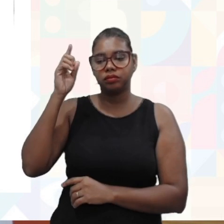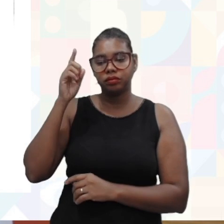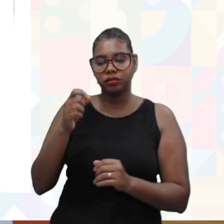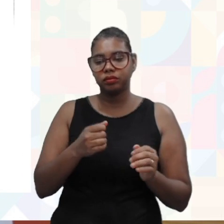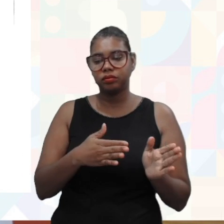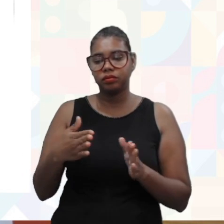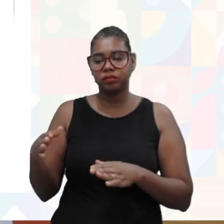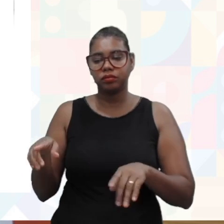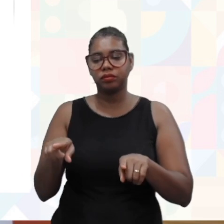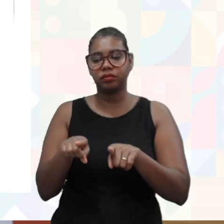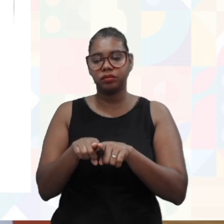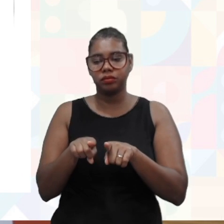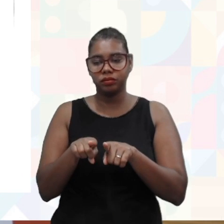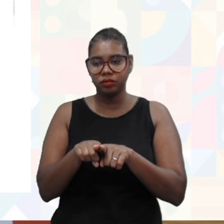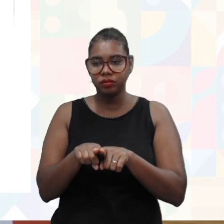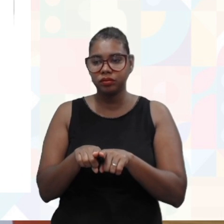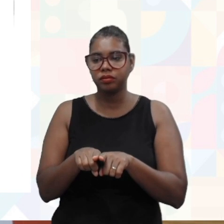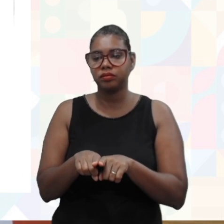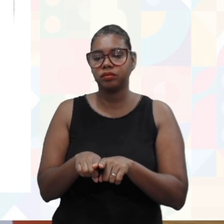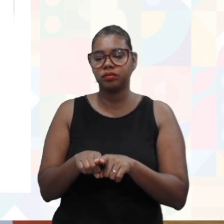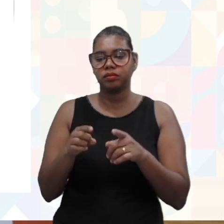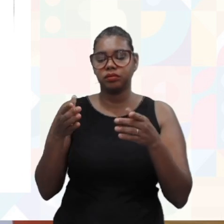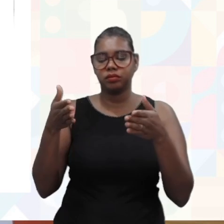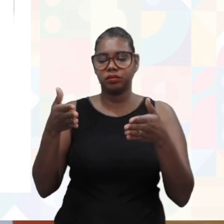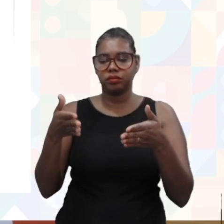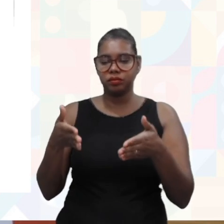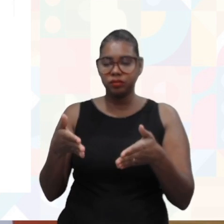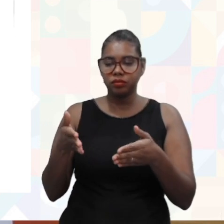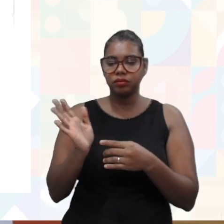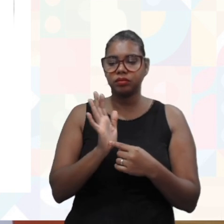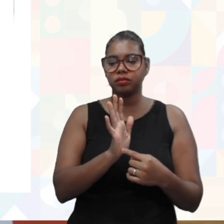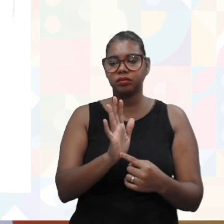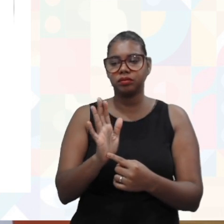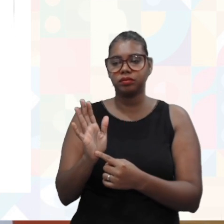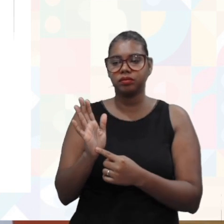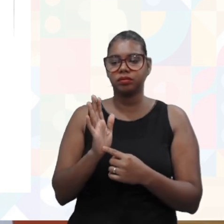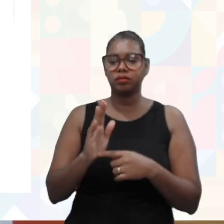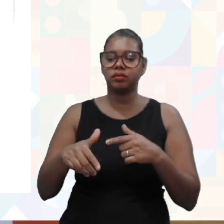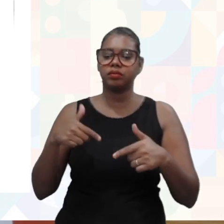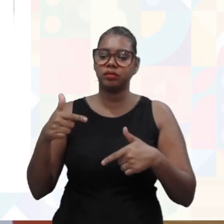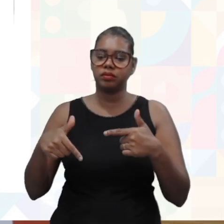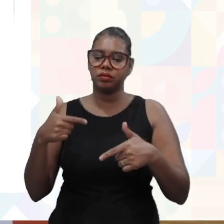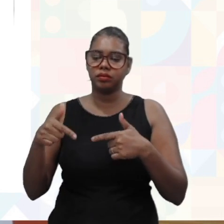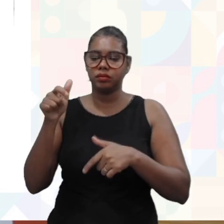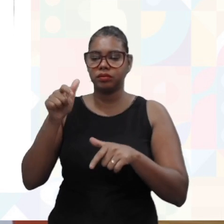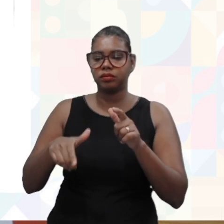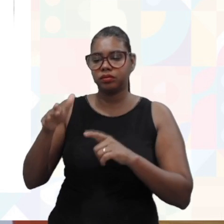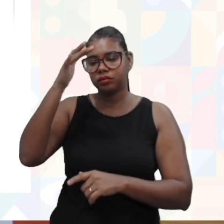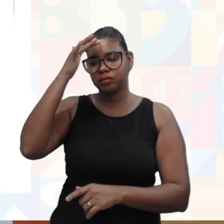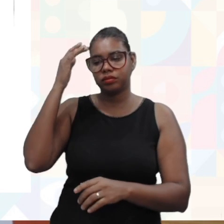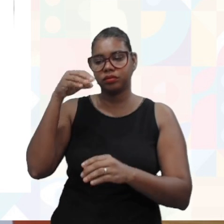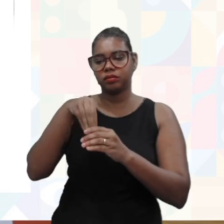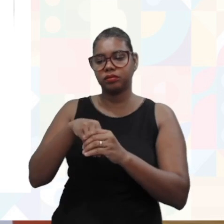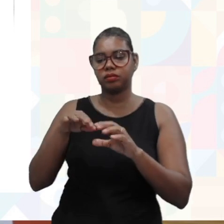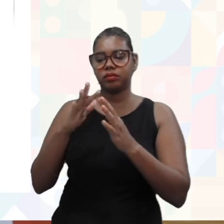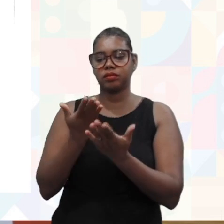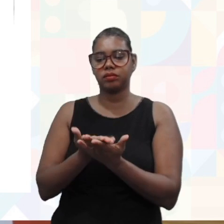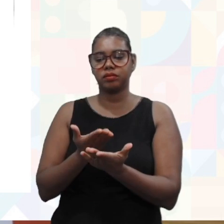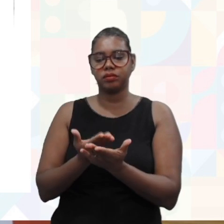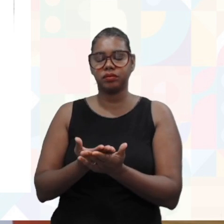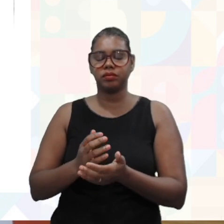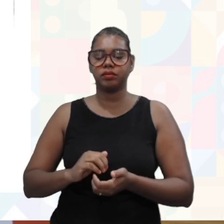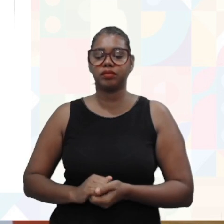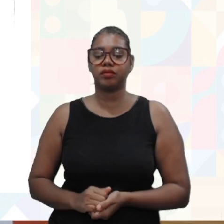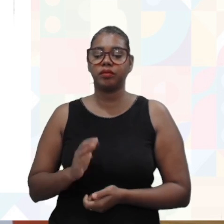partir também de um movimento descentralizado que permita o trabalho das pessoas dentro de uma instituição. Já